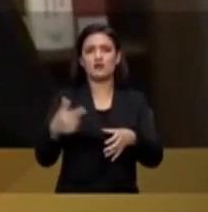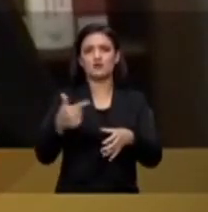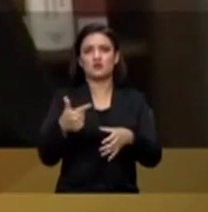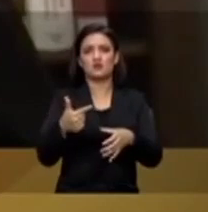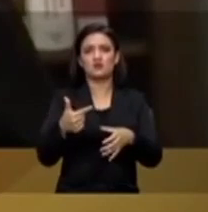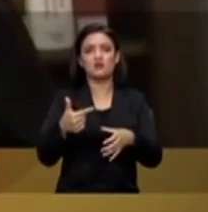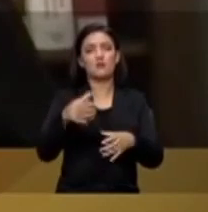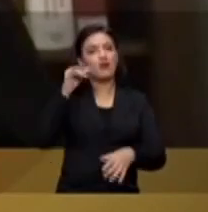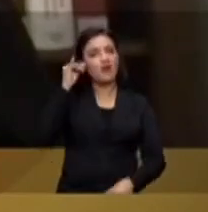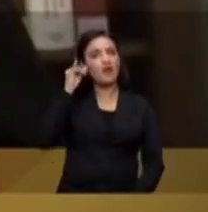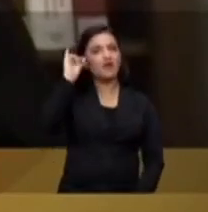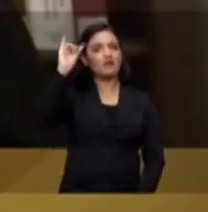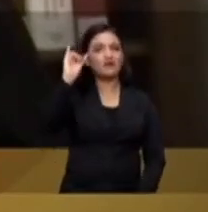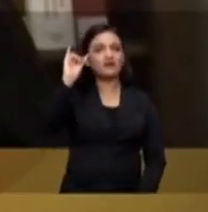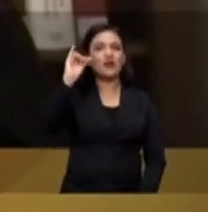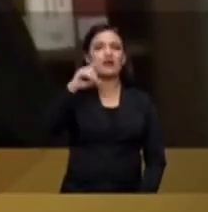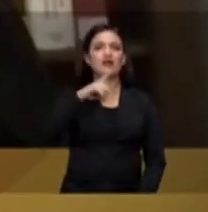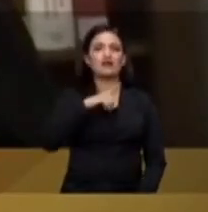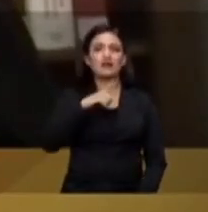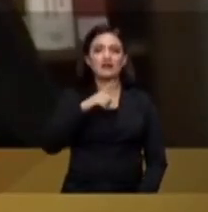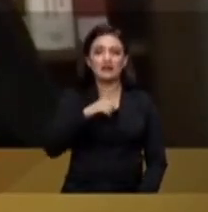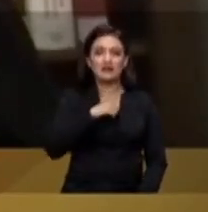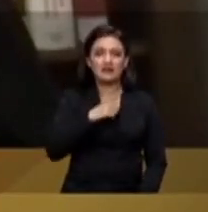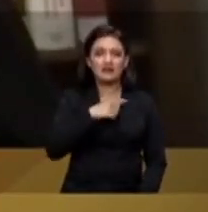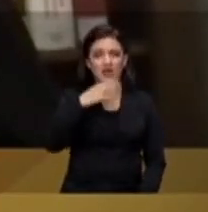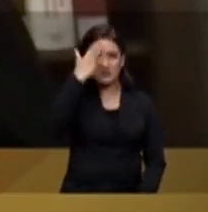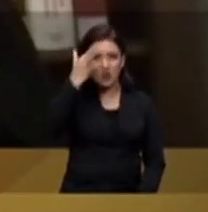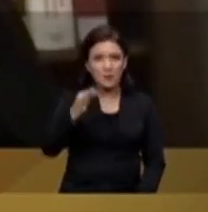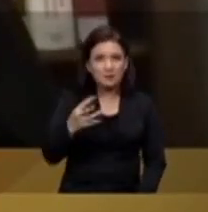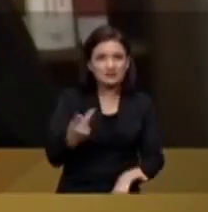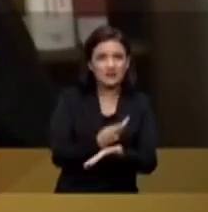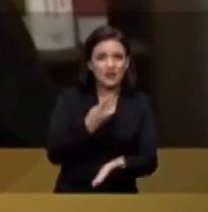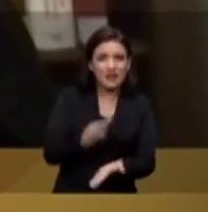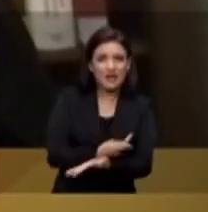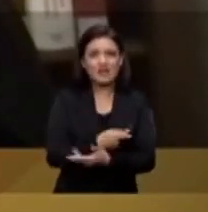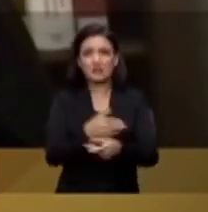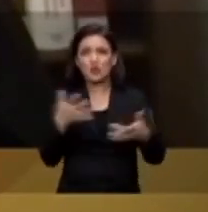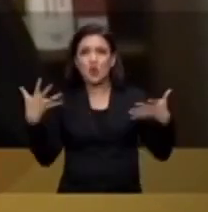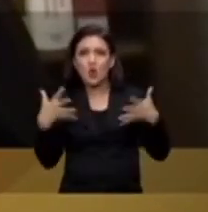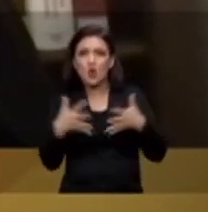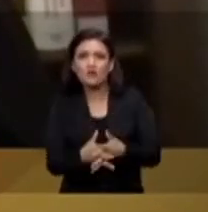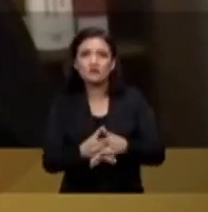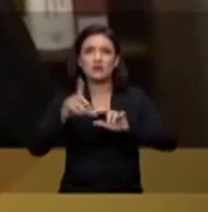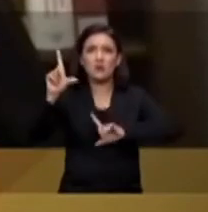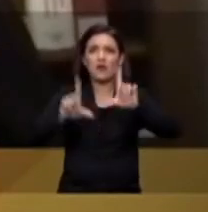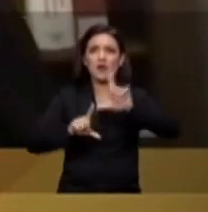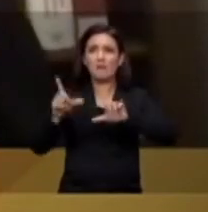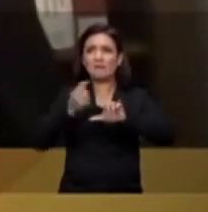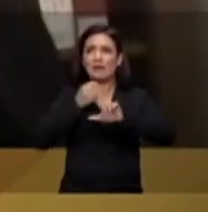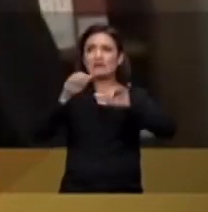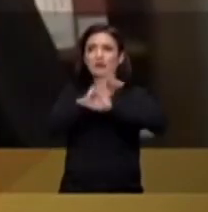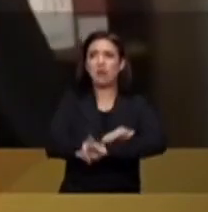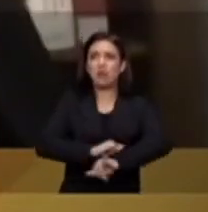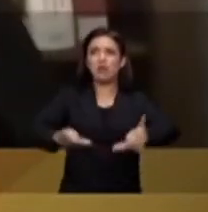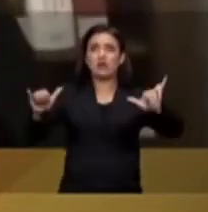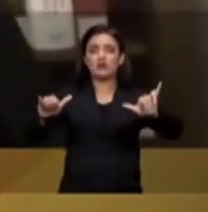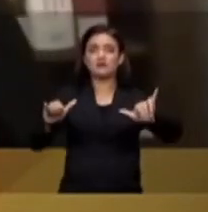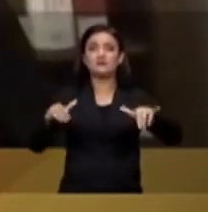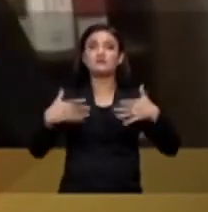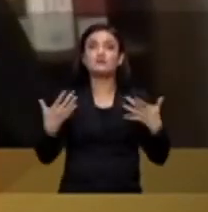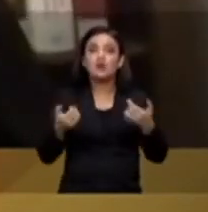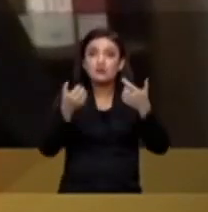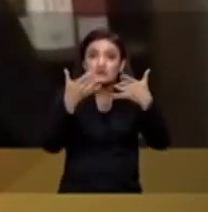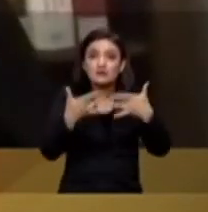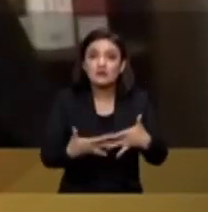más compreensões, desinteligências e confusões que têm sido veiculadas na imprensa. Gostaria